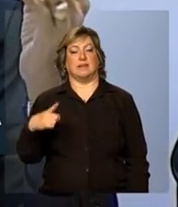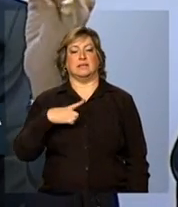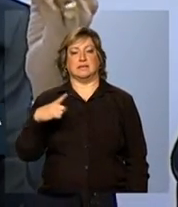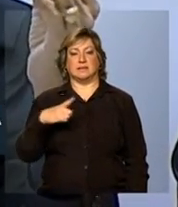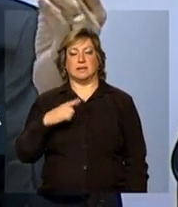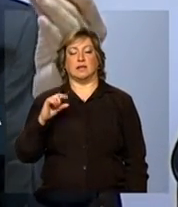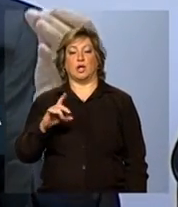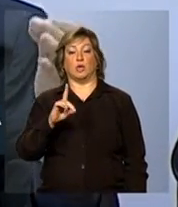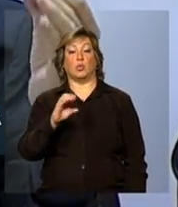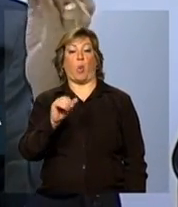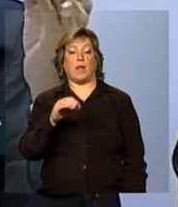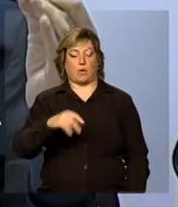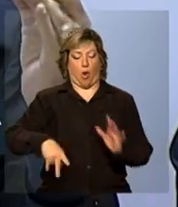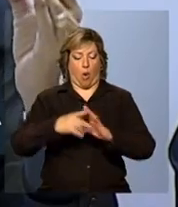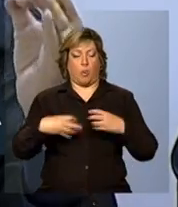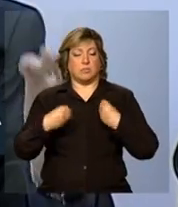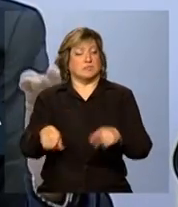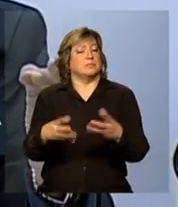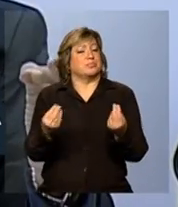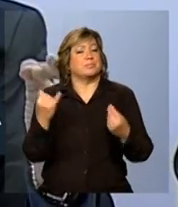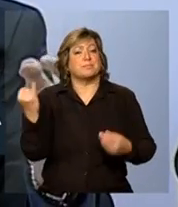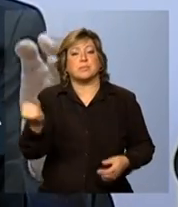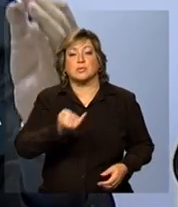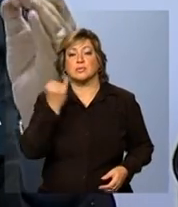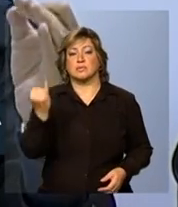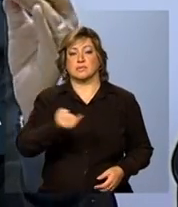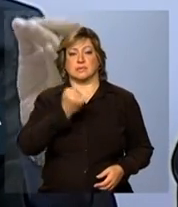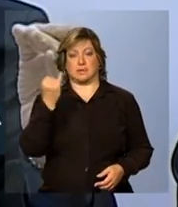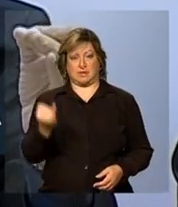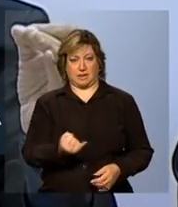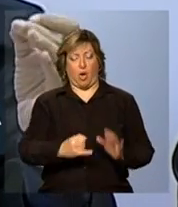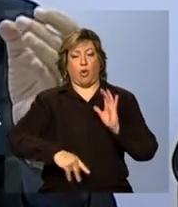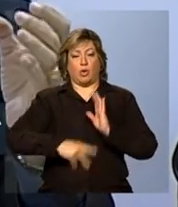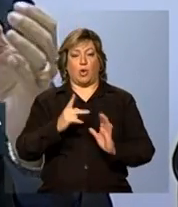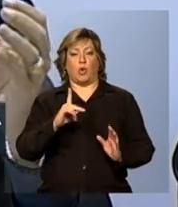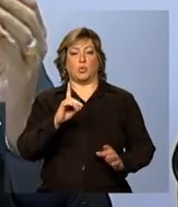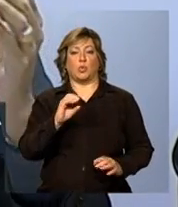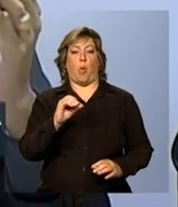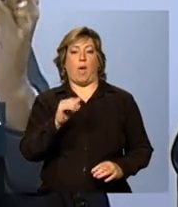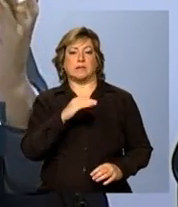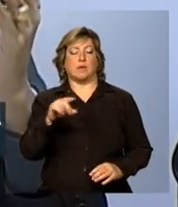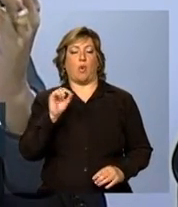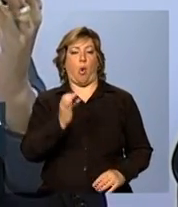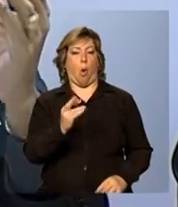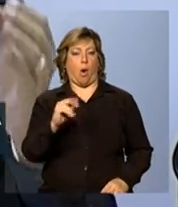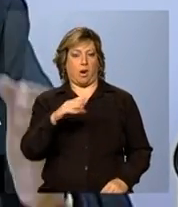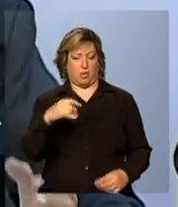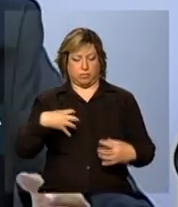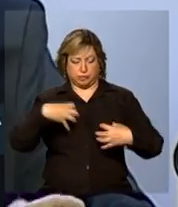que a doação é uma coisa da maior importância, da maior importância. Então,